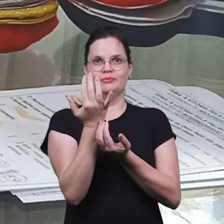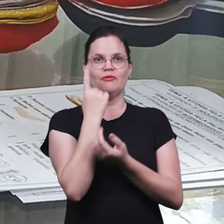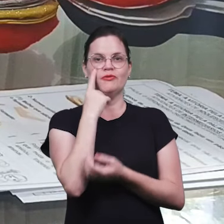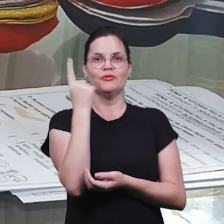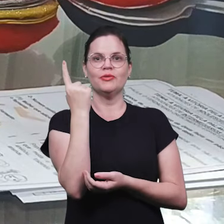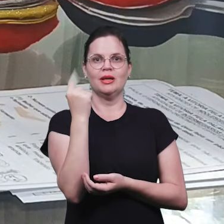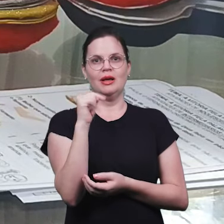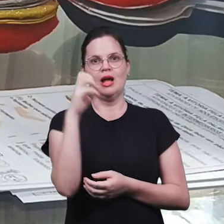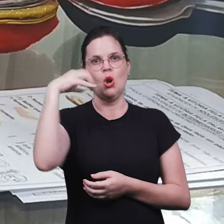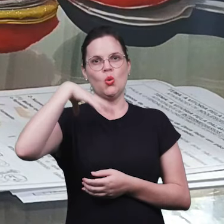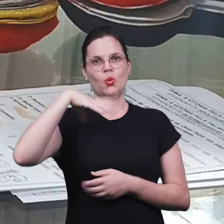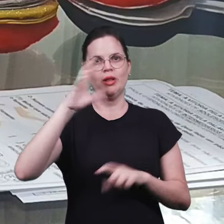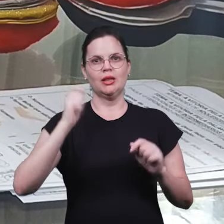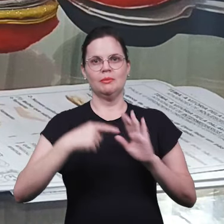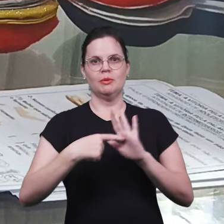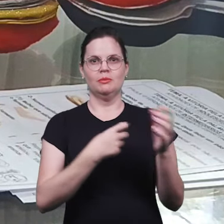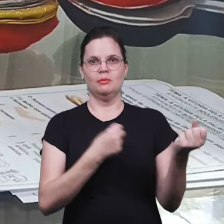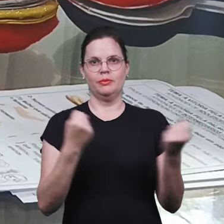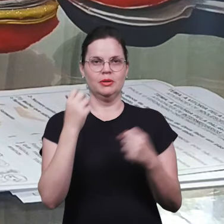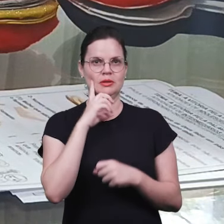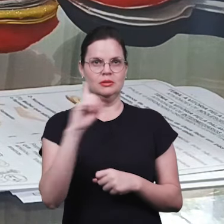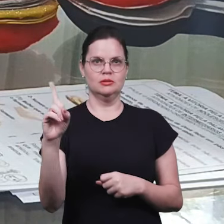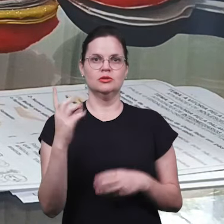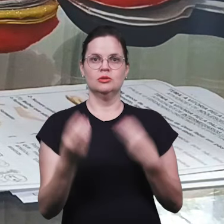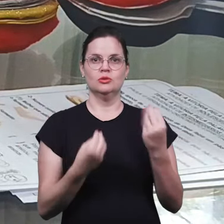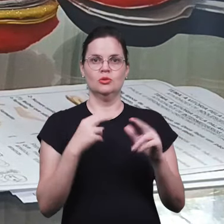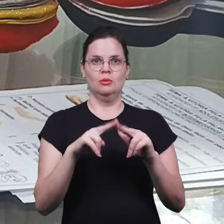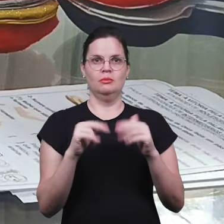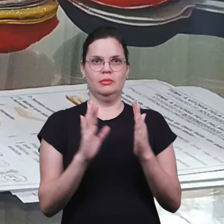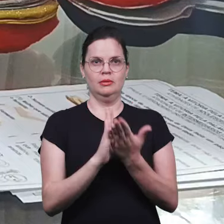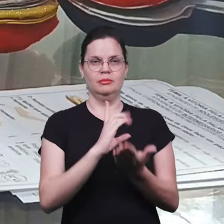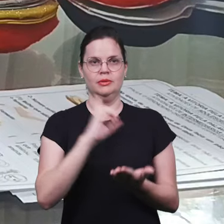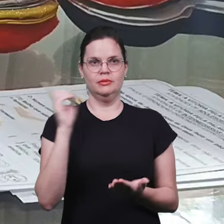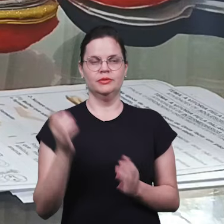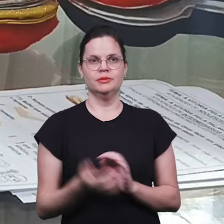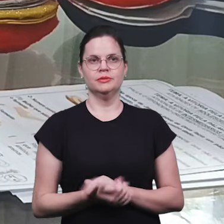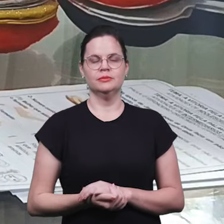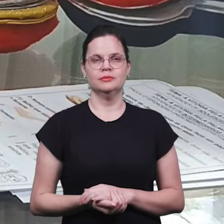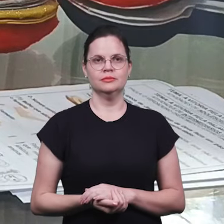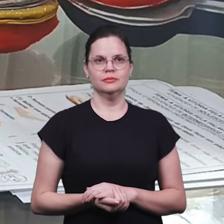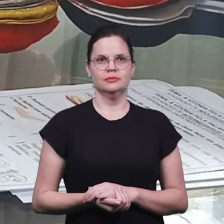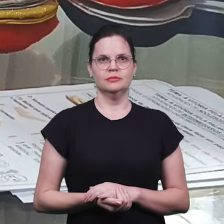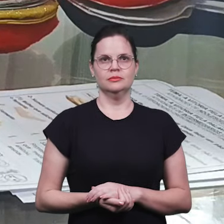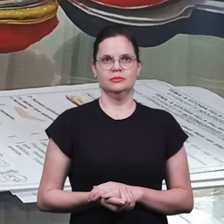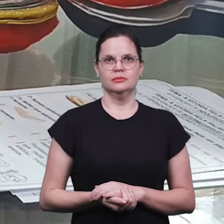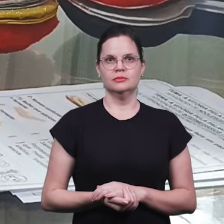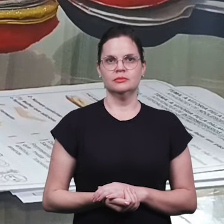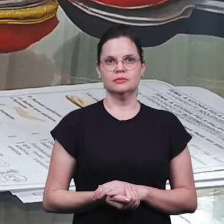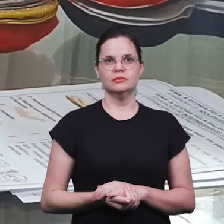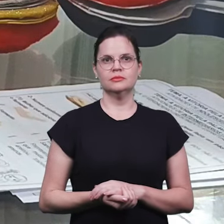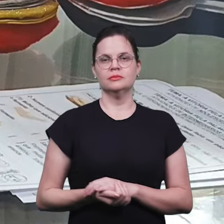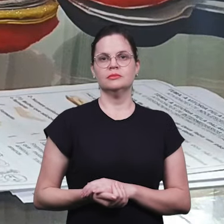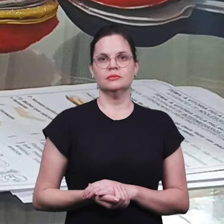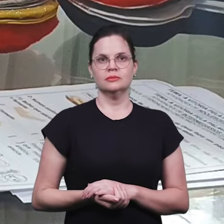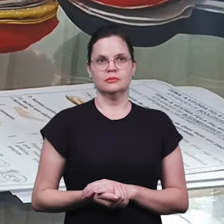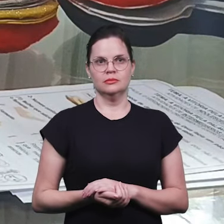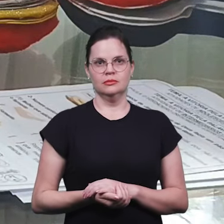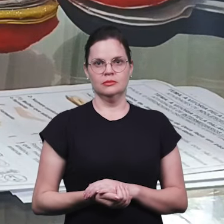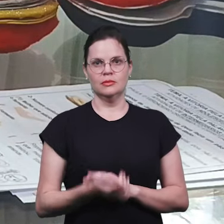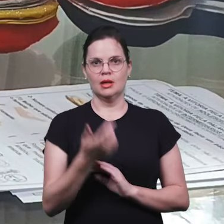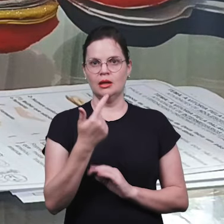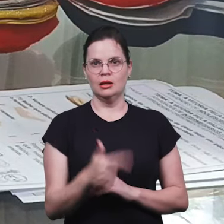para mostrar o poder de Deus ali agindo através da palavra, né? Sem o fermento, né? Aquele pão que não